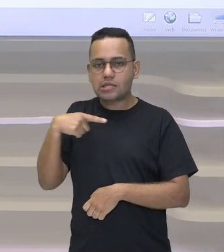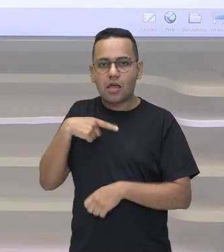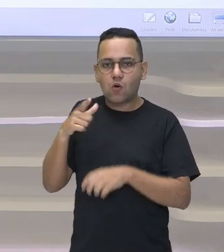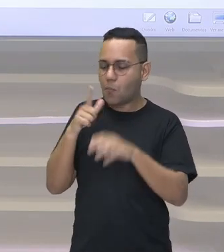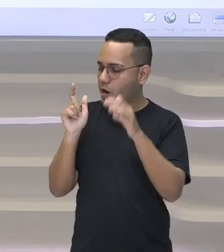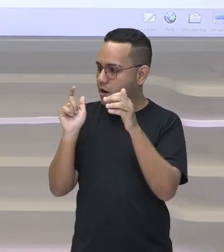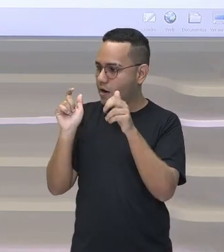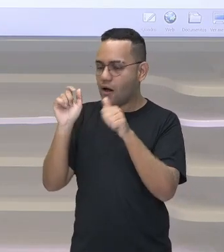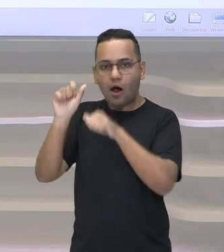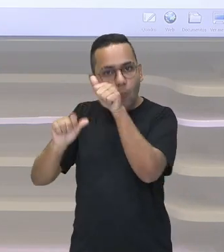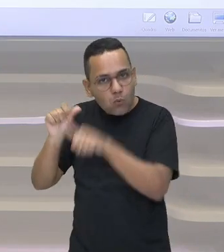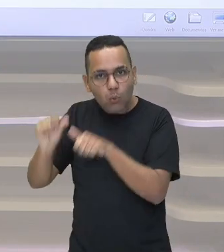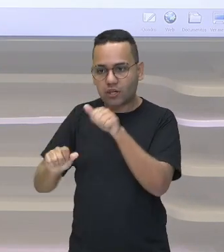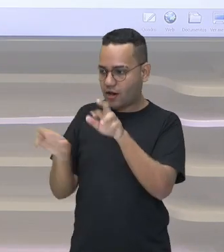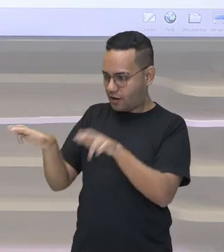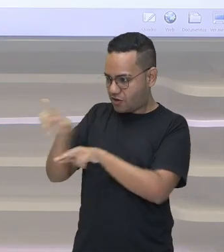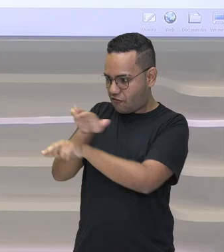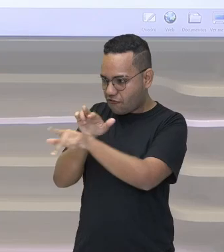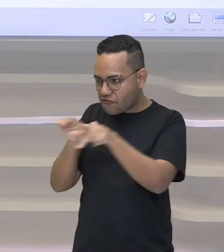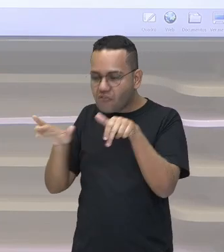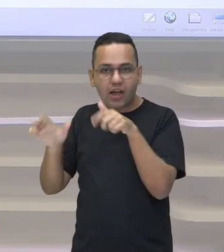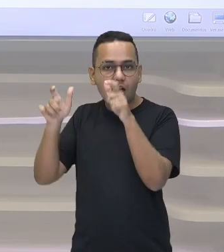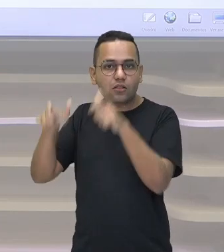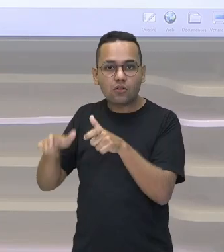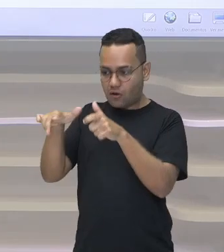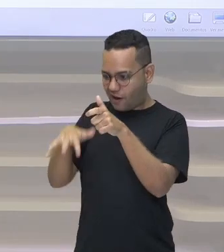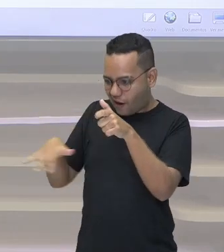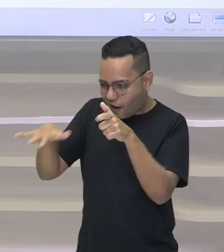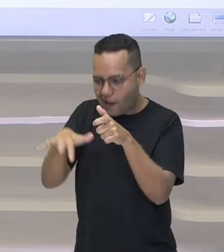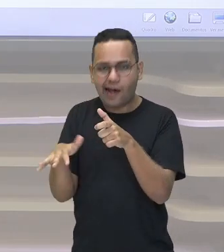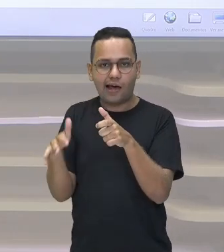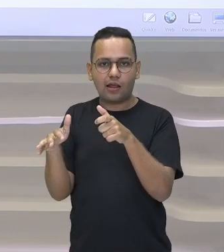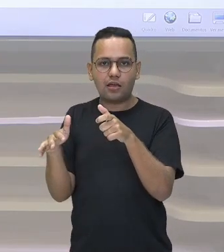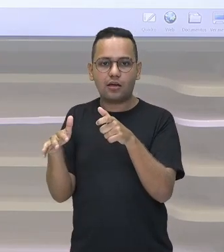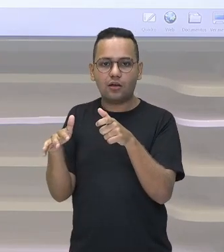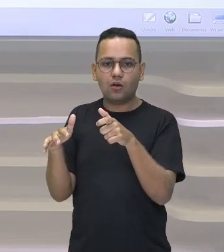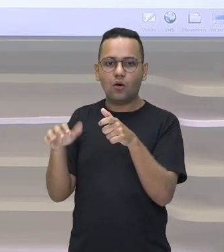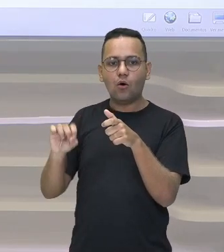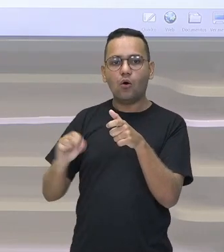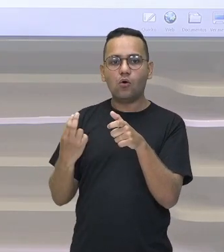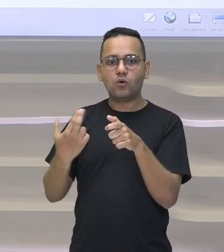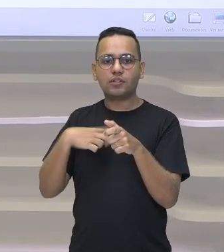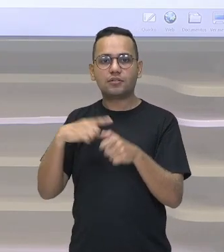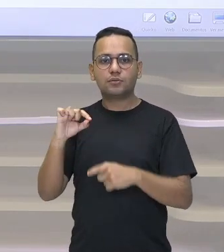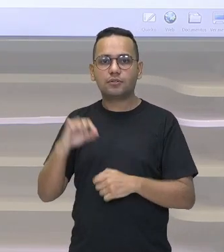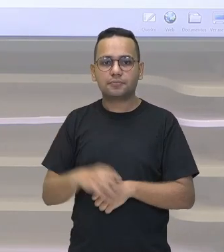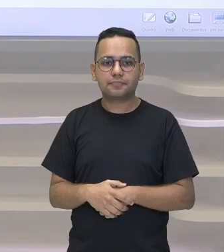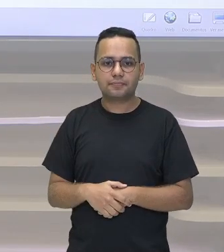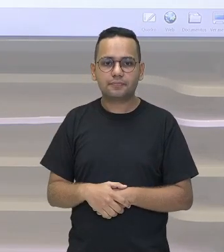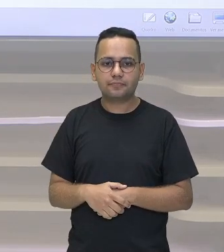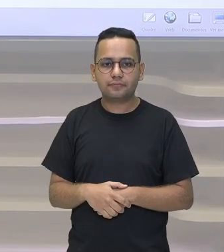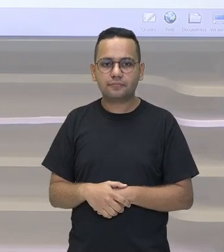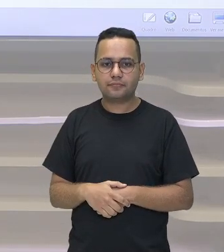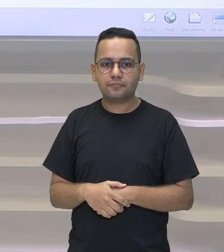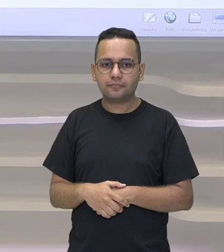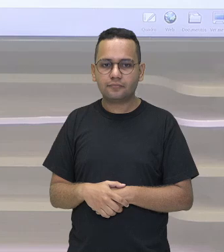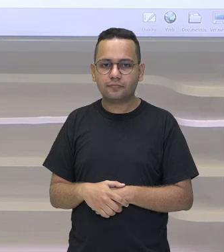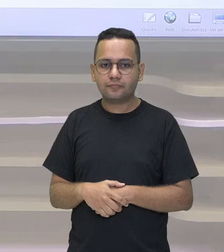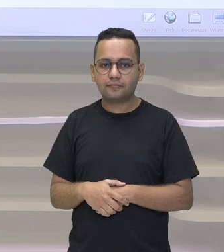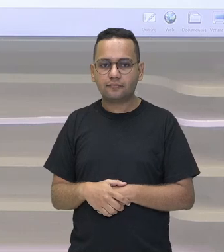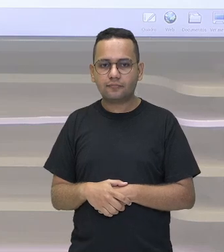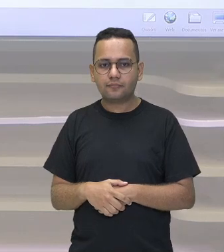se retirar o animal, se tiver uma grande quantidade de algum nível